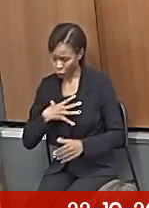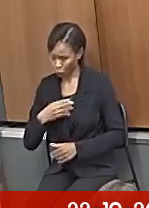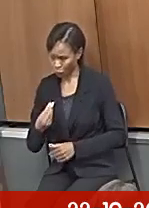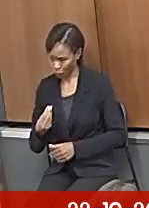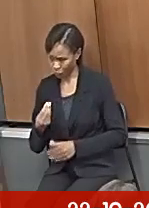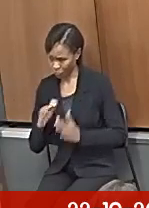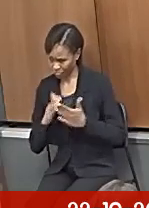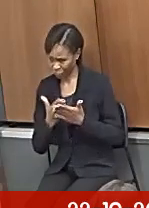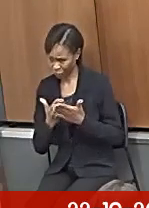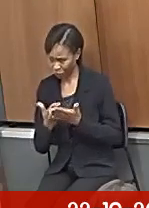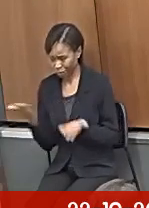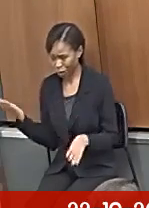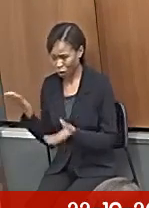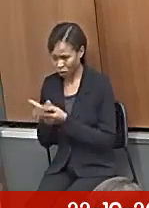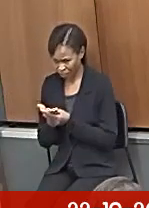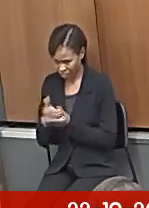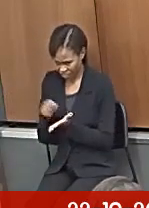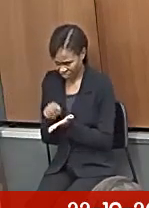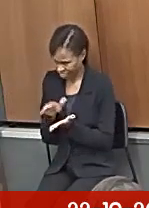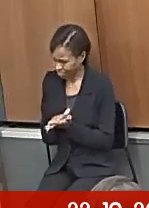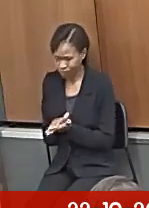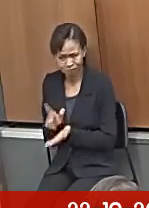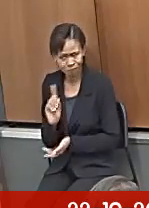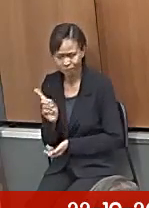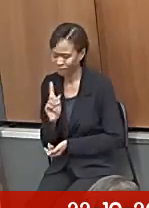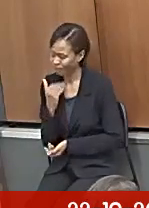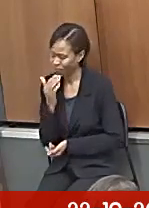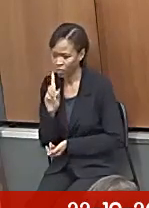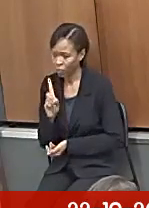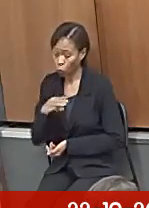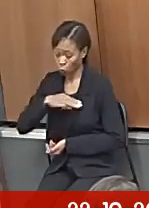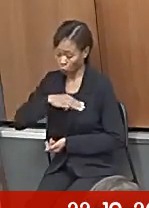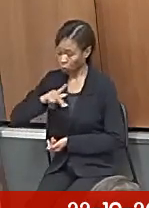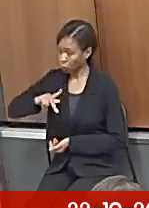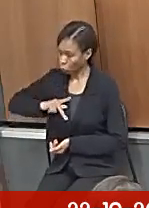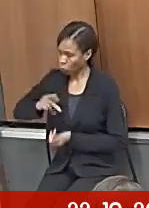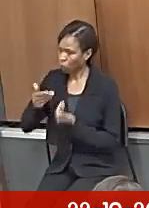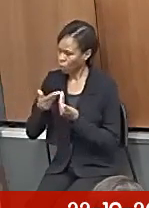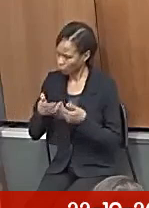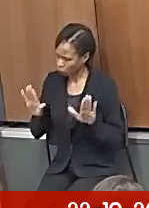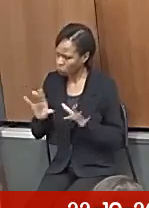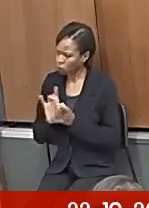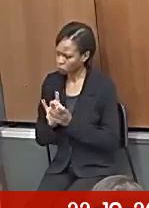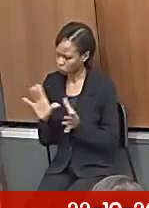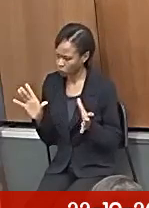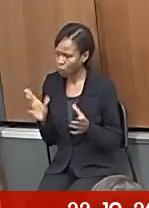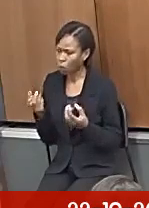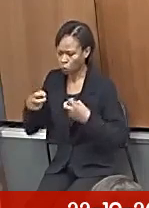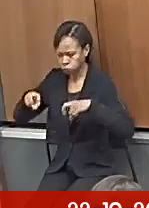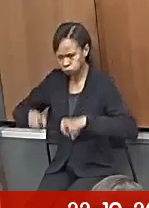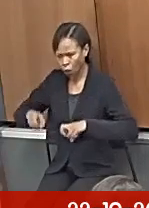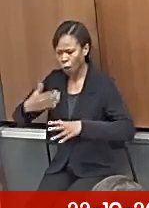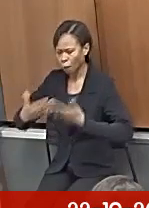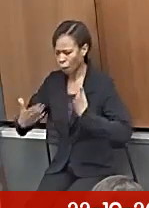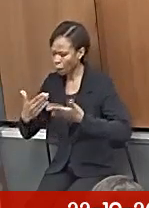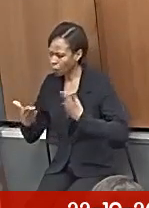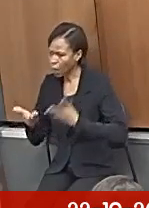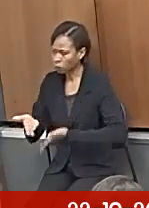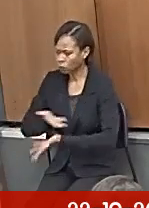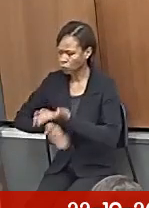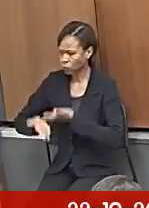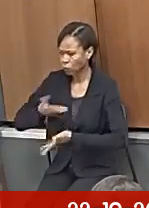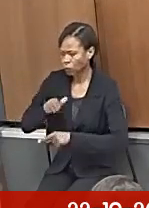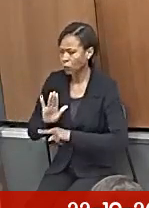judicial, eu acho que não é por aí. Eu acho que o Ministério Público está aberto a sentar e conversar, a